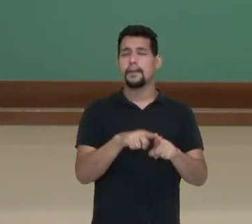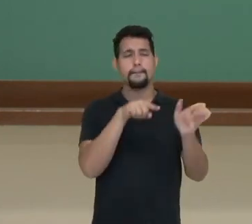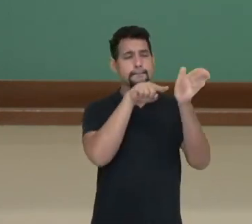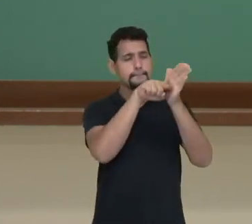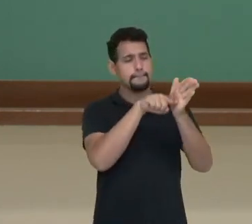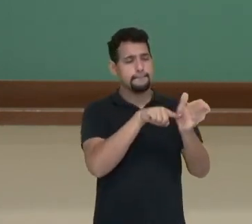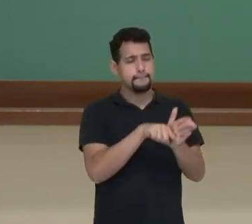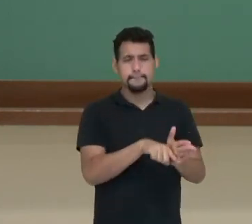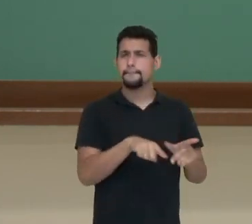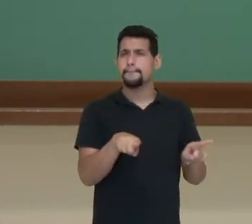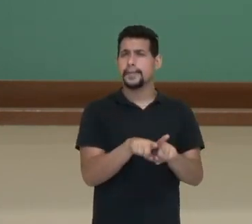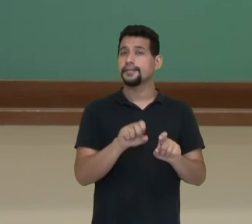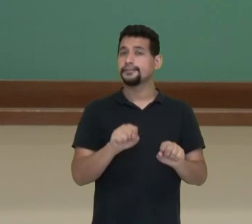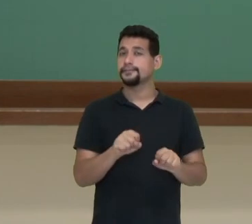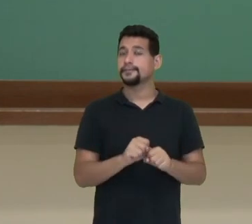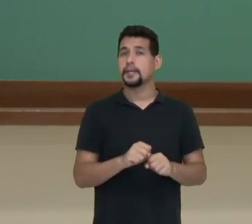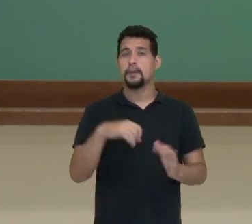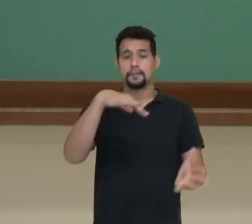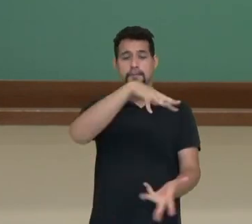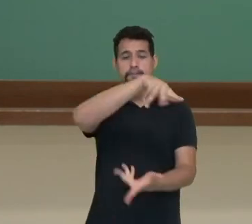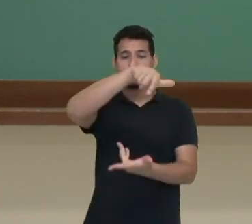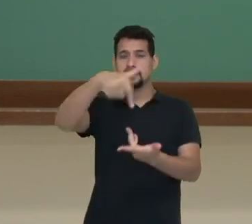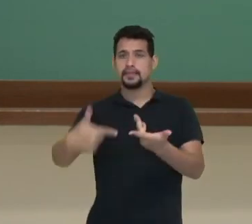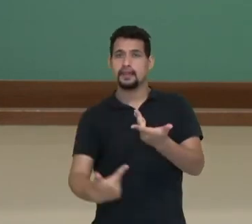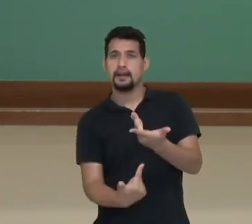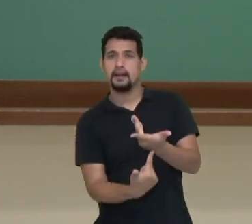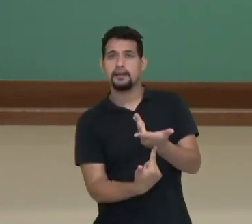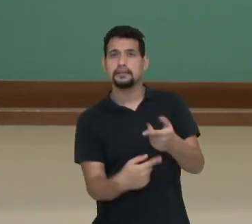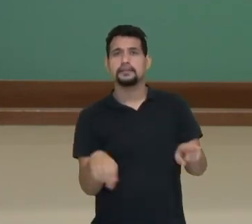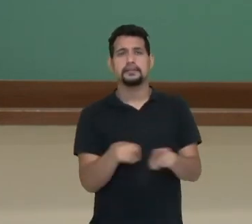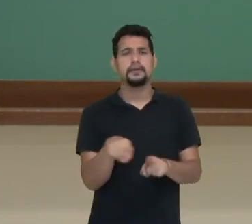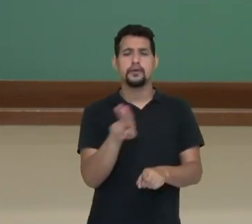pesquisas aí na Antártica, muito importantes